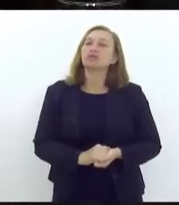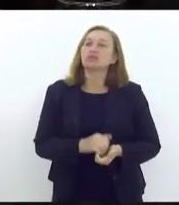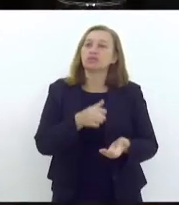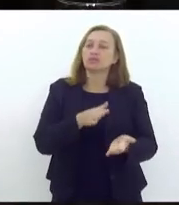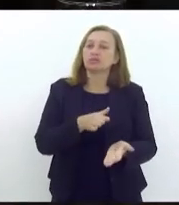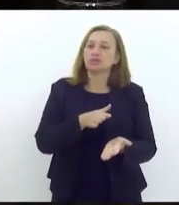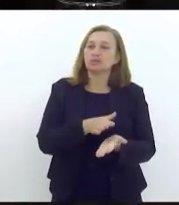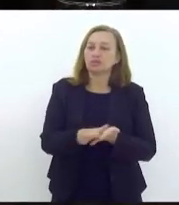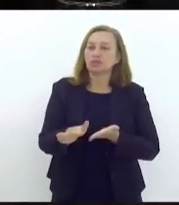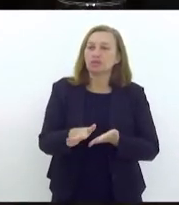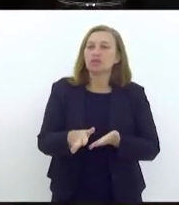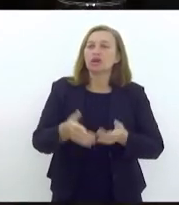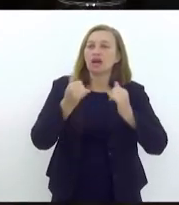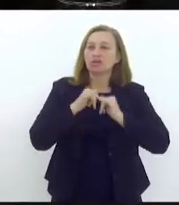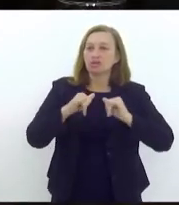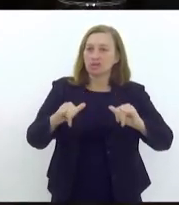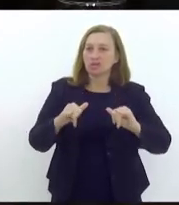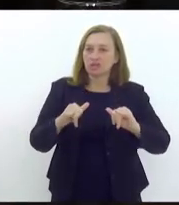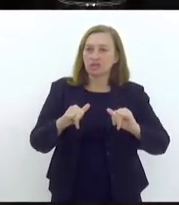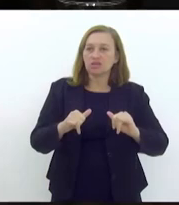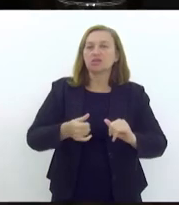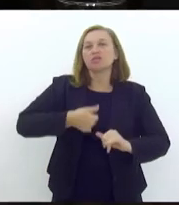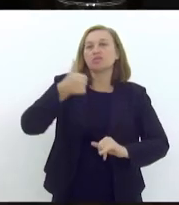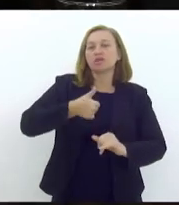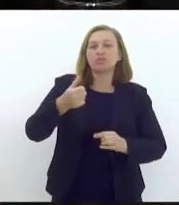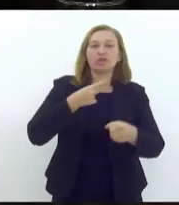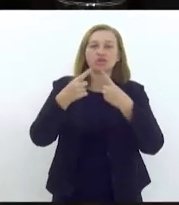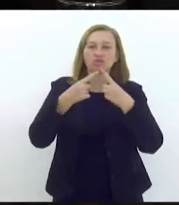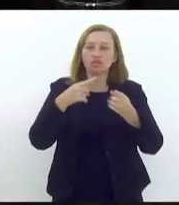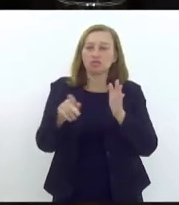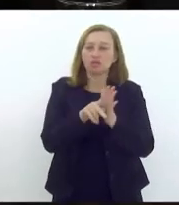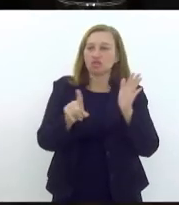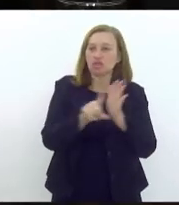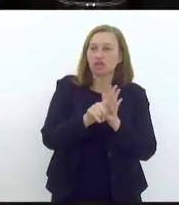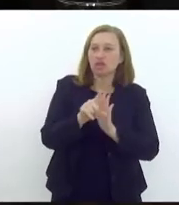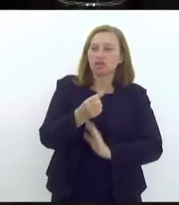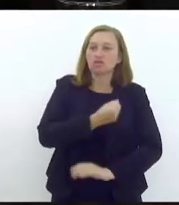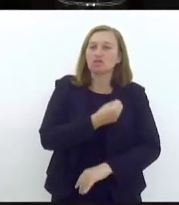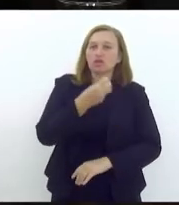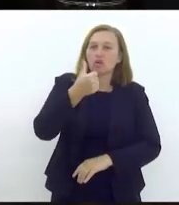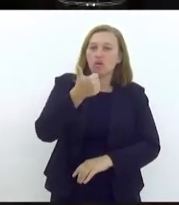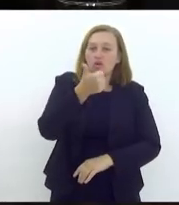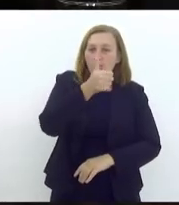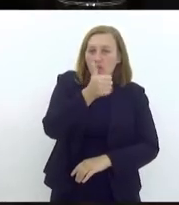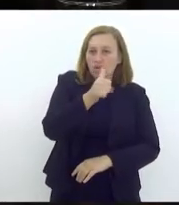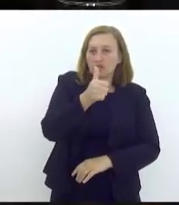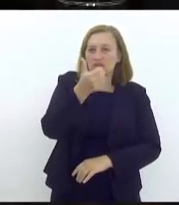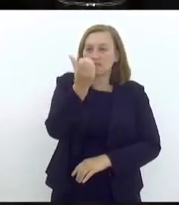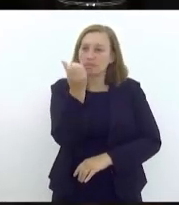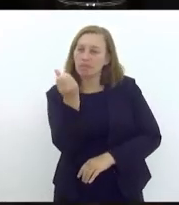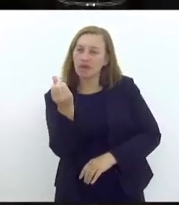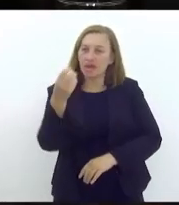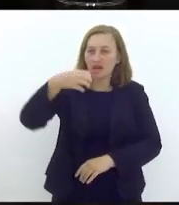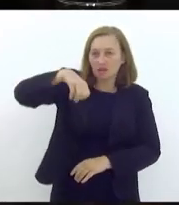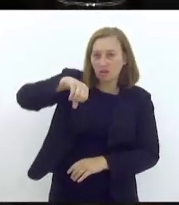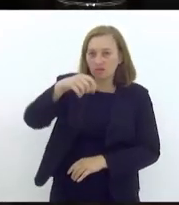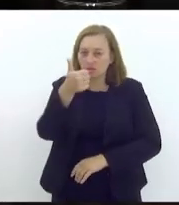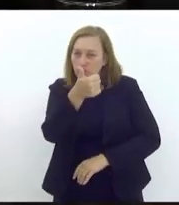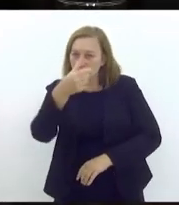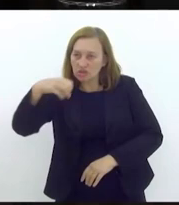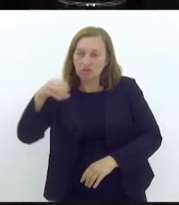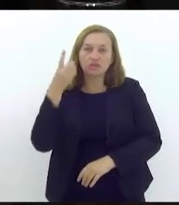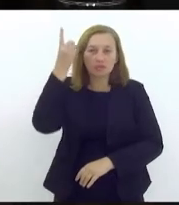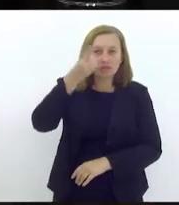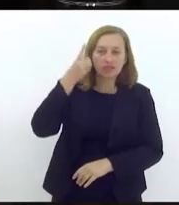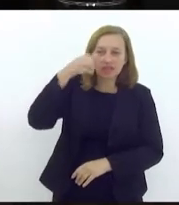autógrafo anuncio em primeira discussão projeto de lei número 1169 de 2019 de autoria